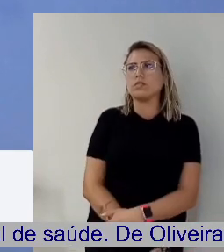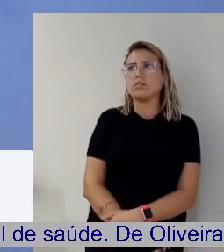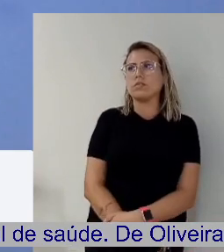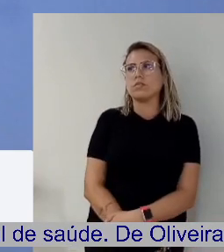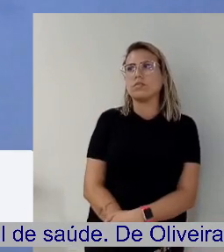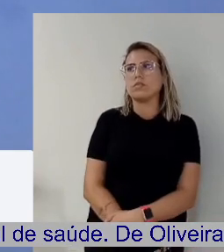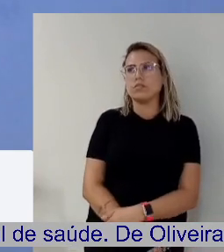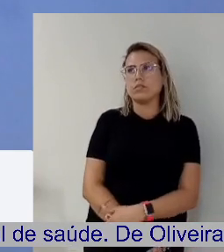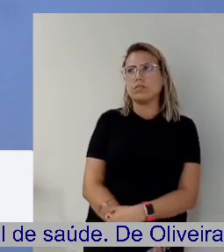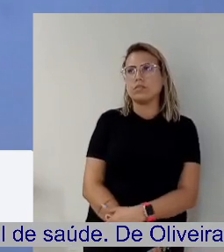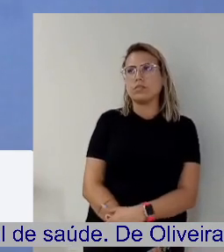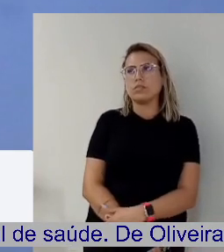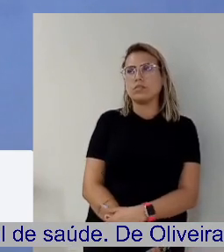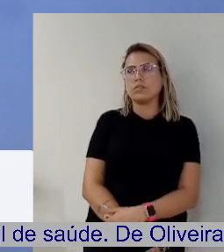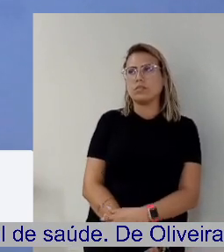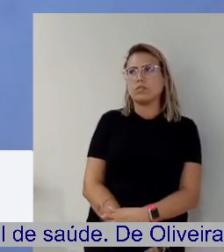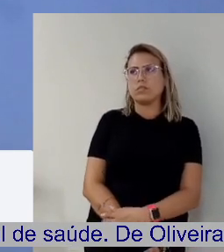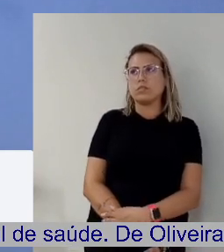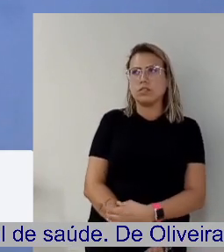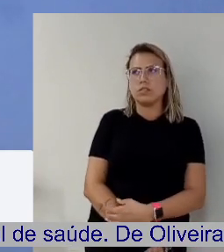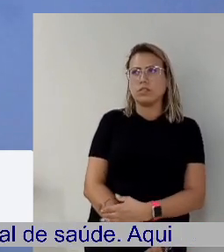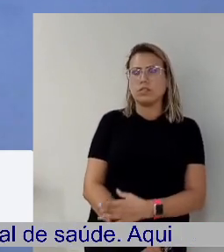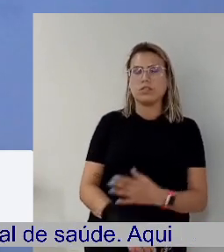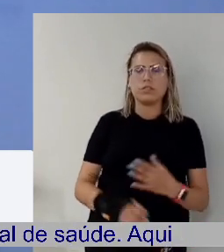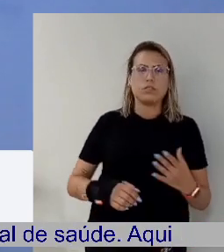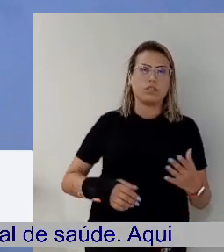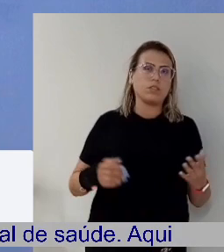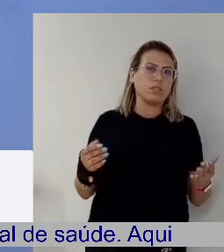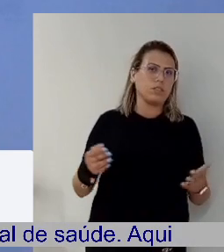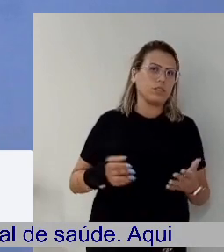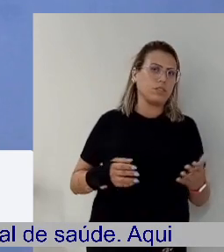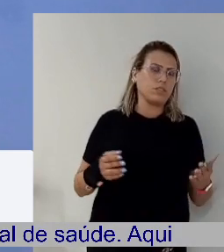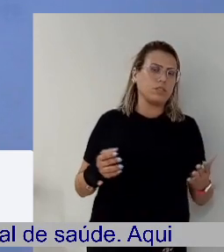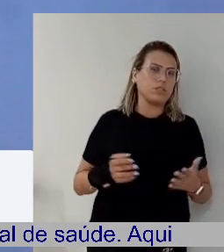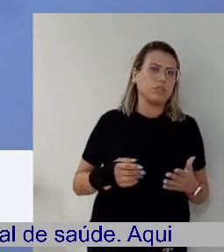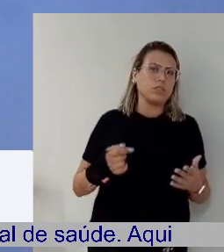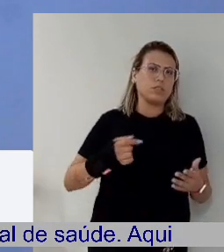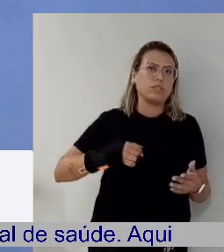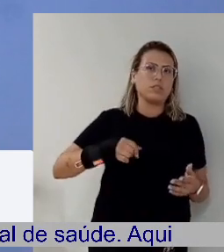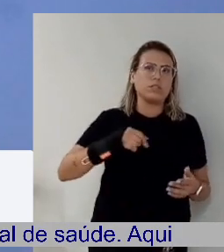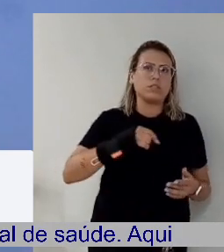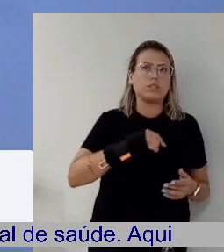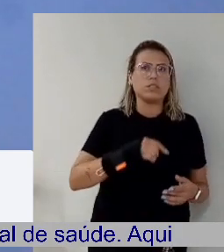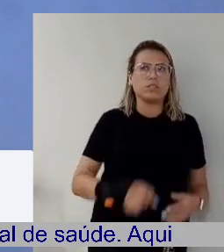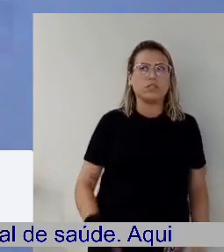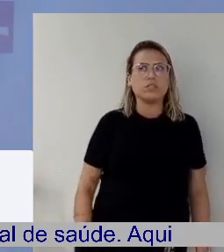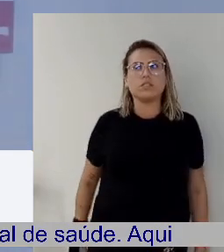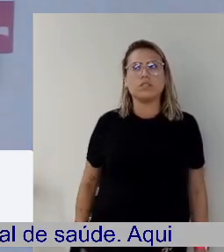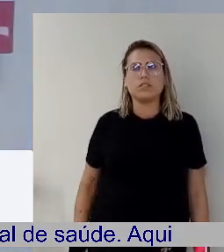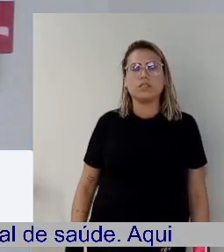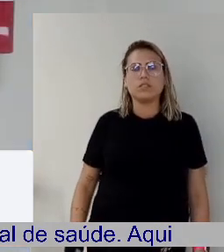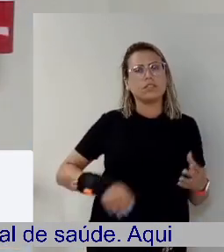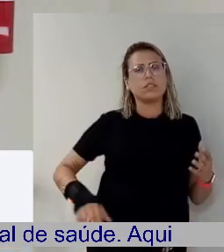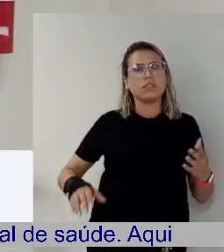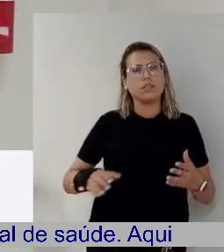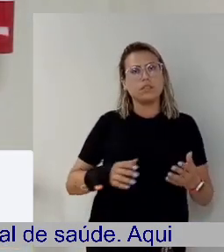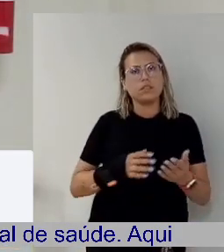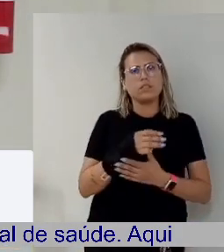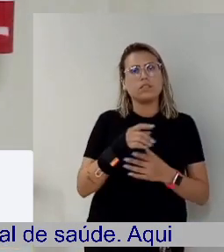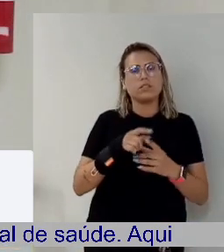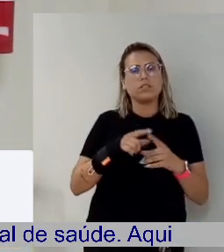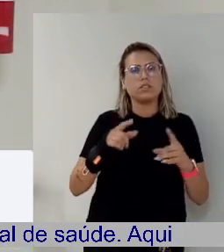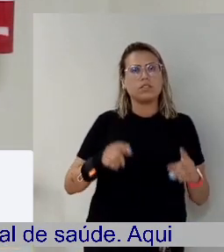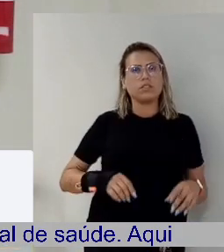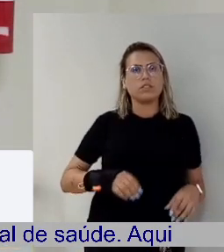Oliveira hoje hoje aqui nós iremos eh se Deus quiser aprovar um projeto né